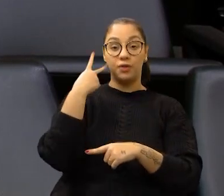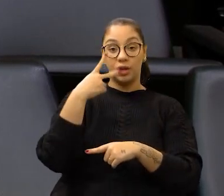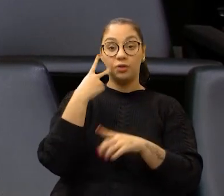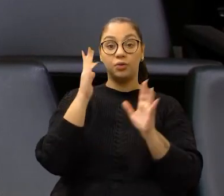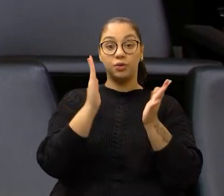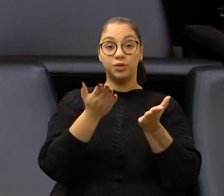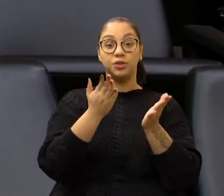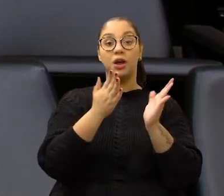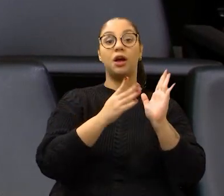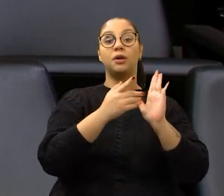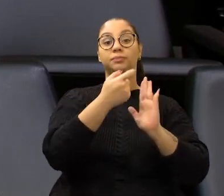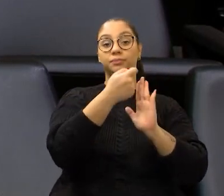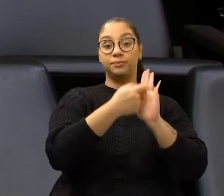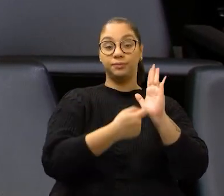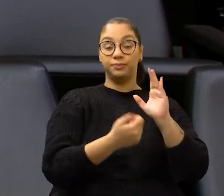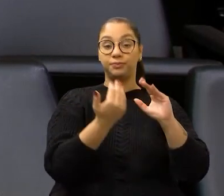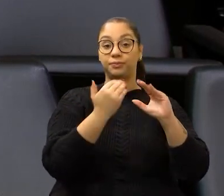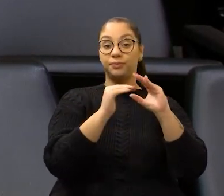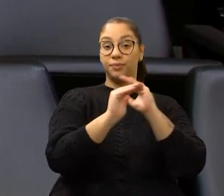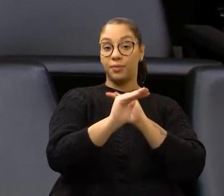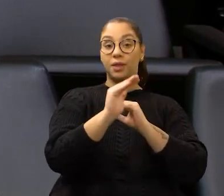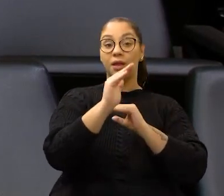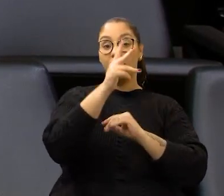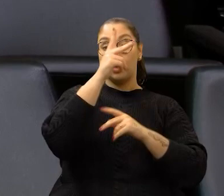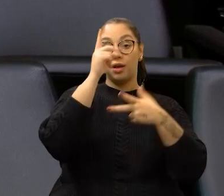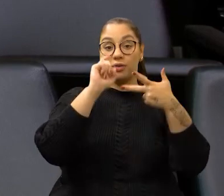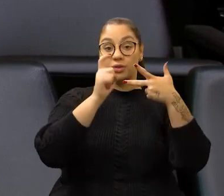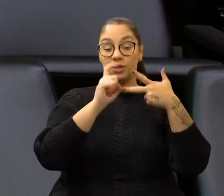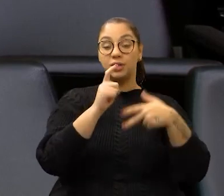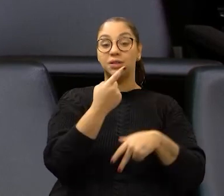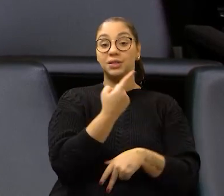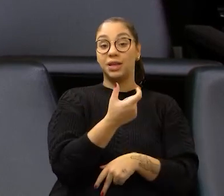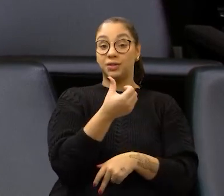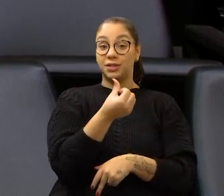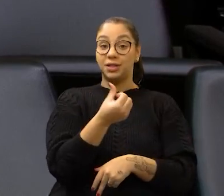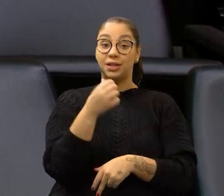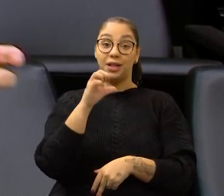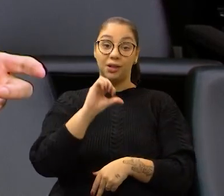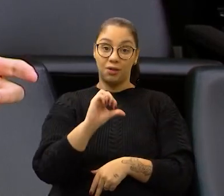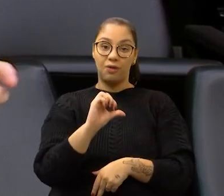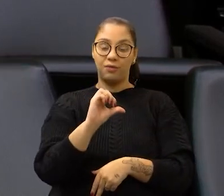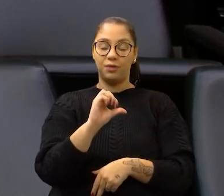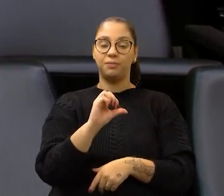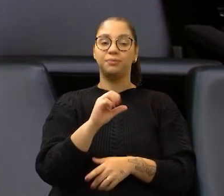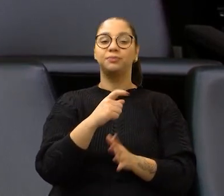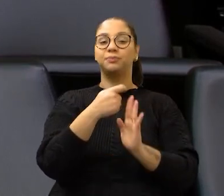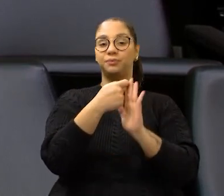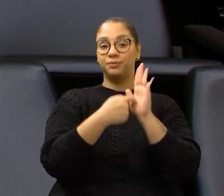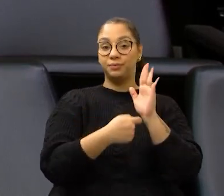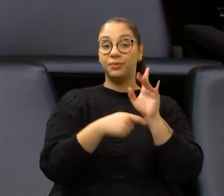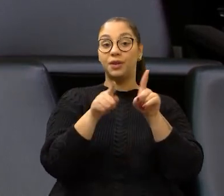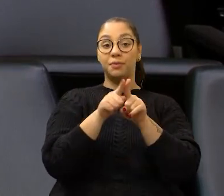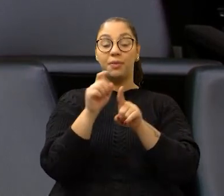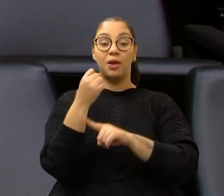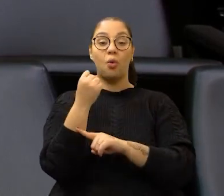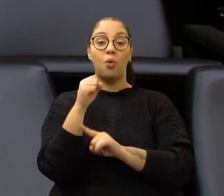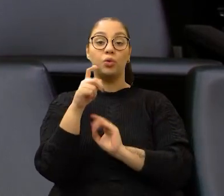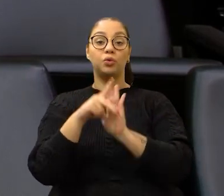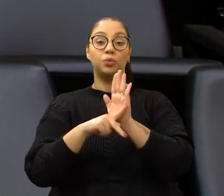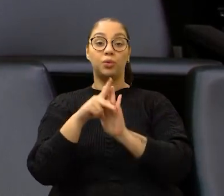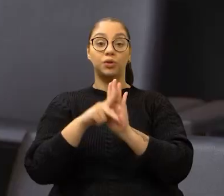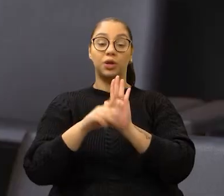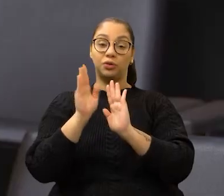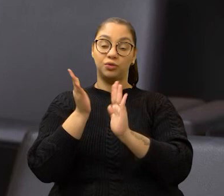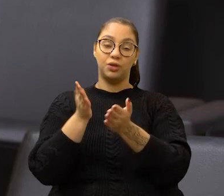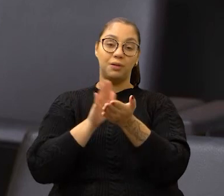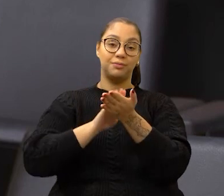já protocolou ao Executivo 169 indicações. Tem também 8 projetos